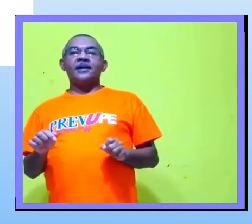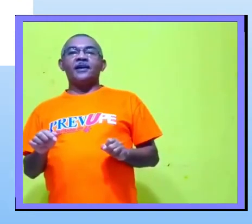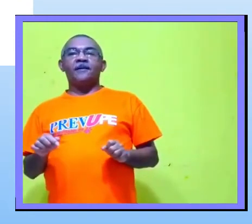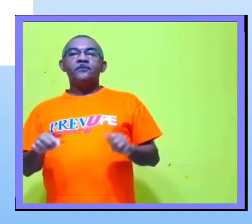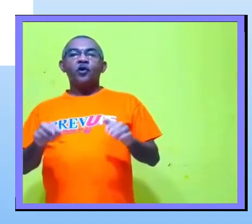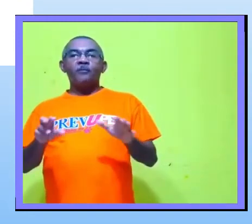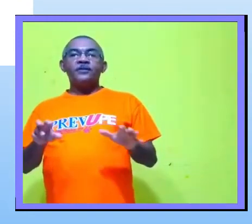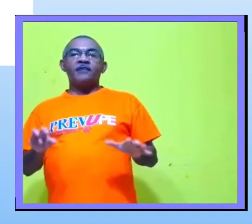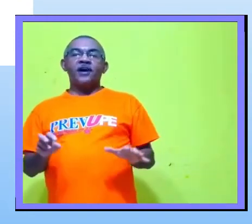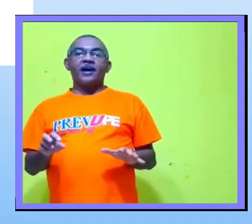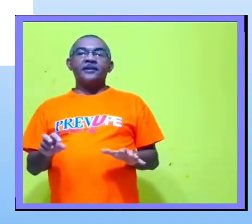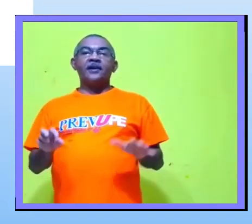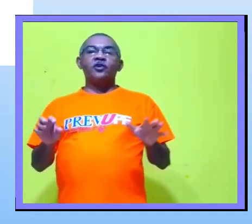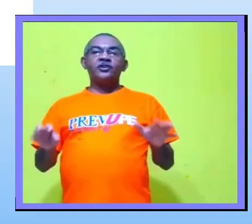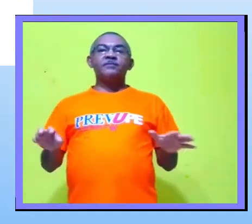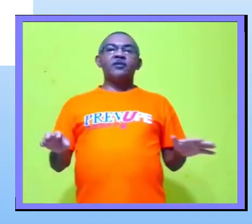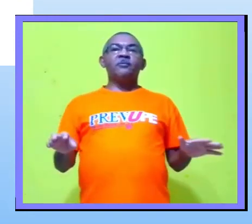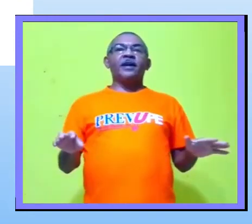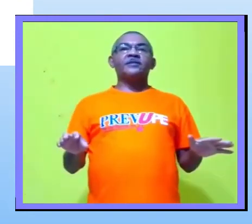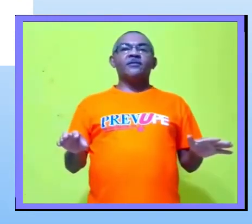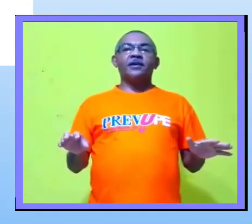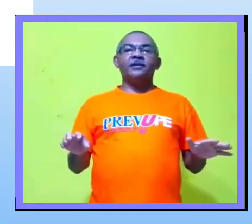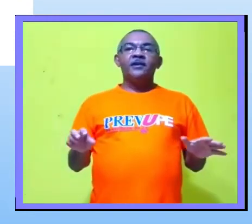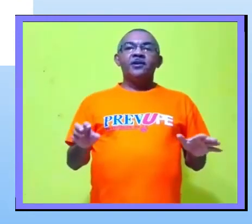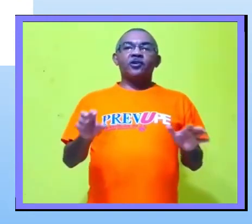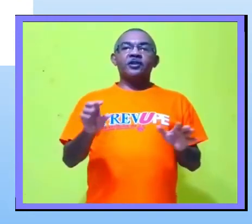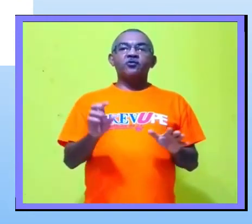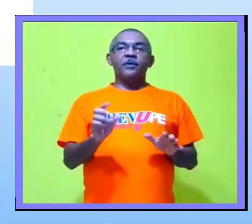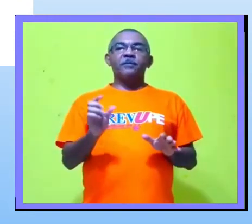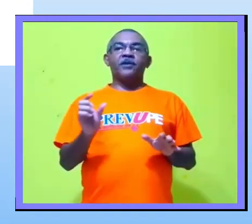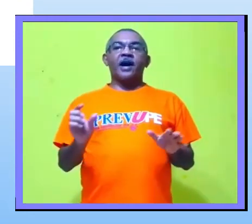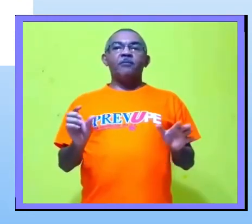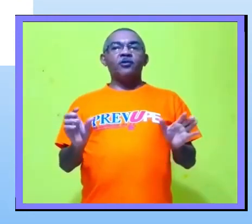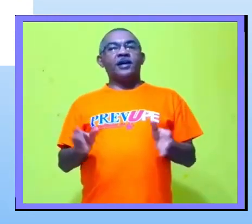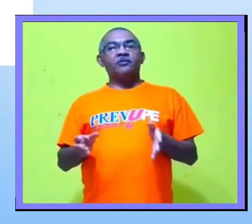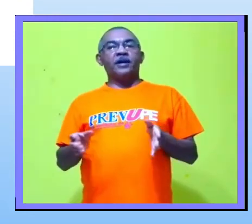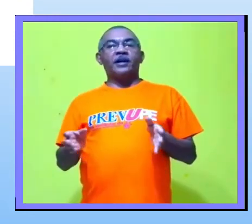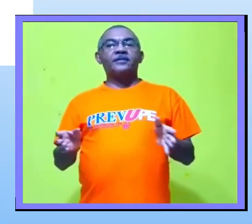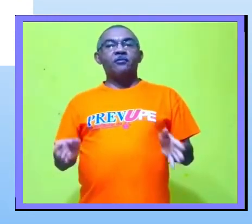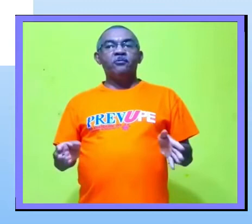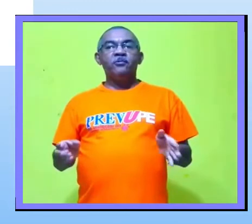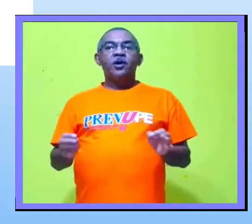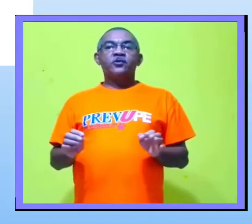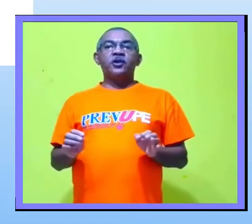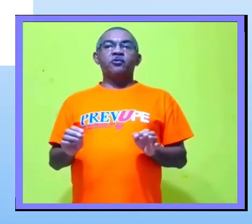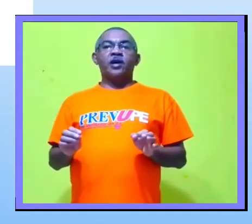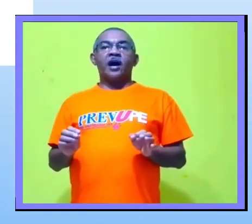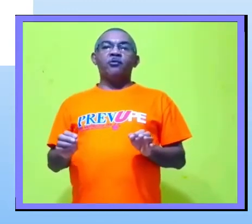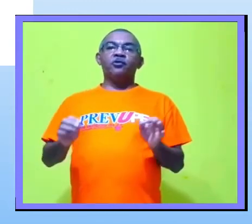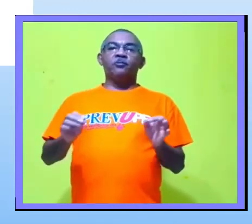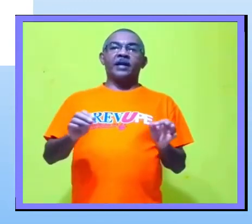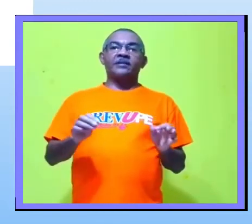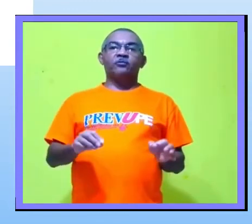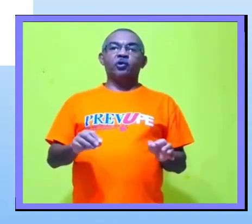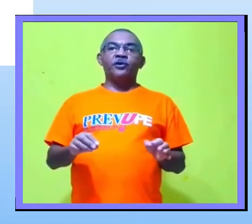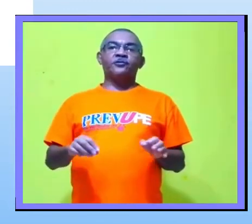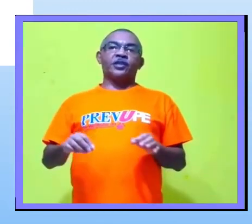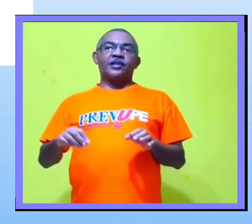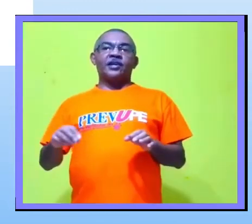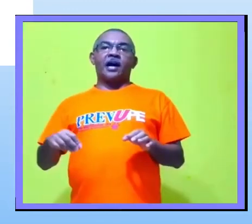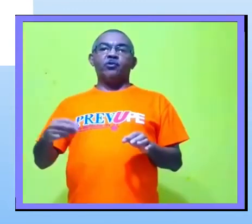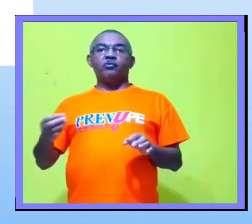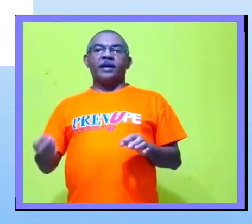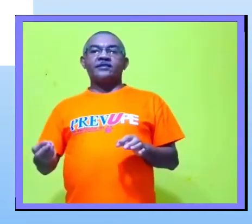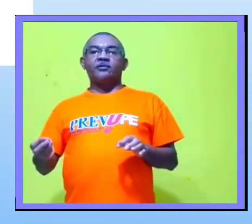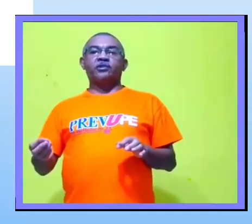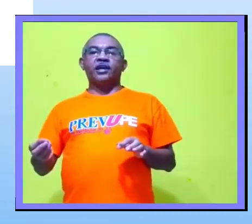seguinte cadeia. Observe a cadeia e nós temos a numeração aí. Nós temos o primeiro carbono, está numeração 1, o segundo carbono, numeração 2, o